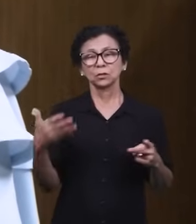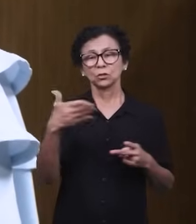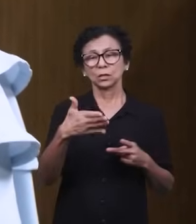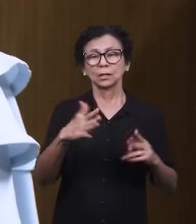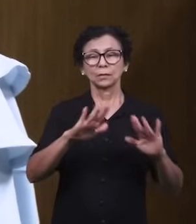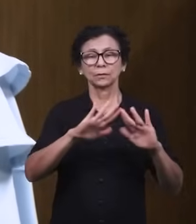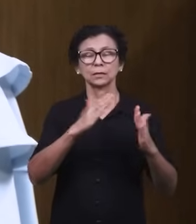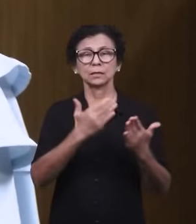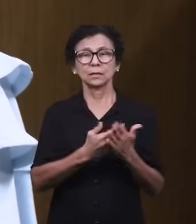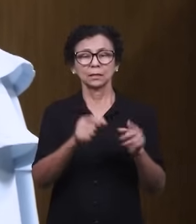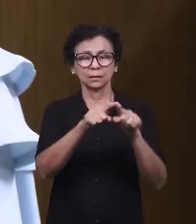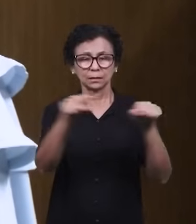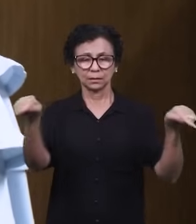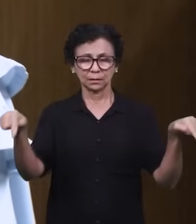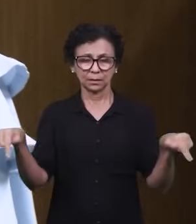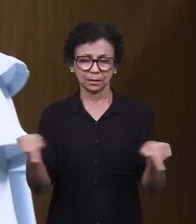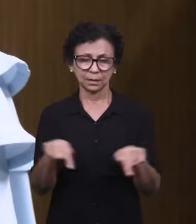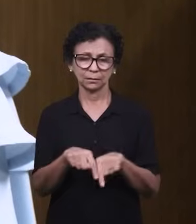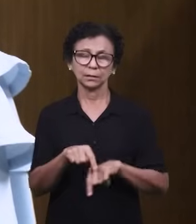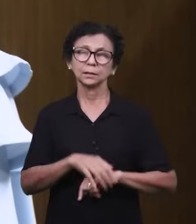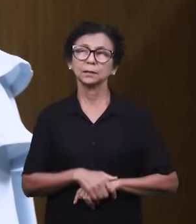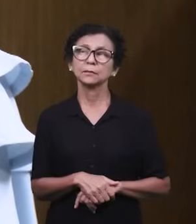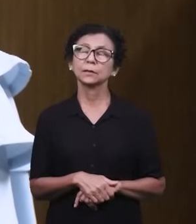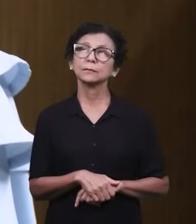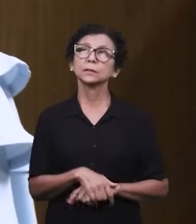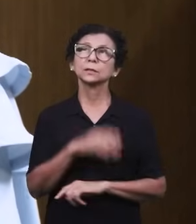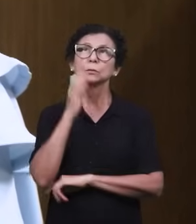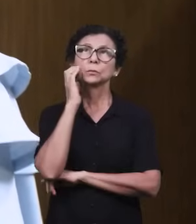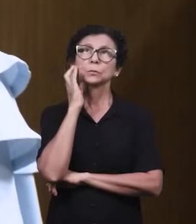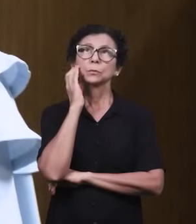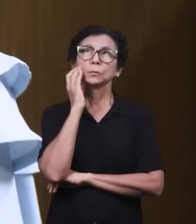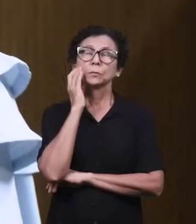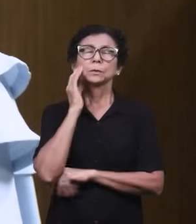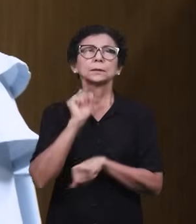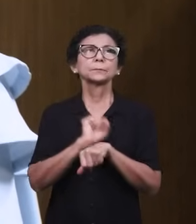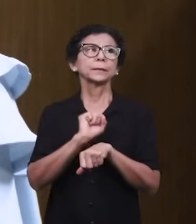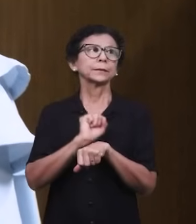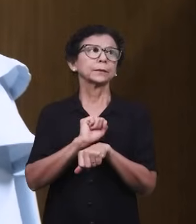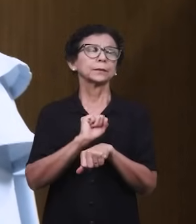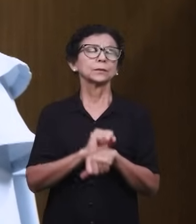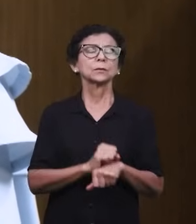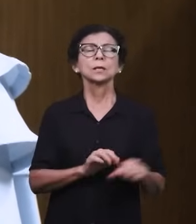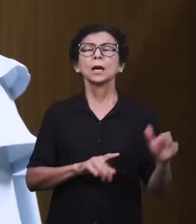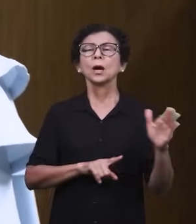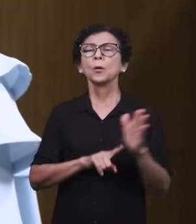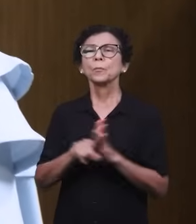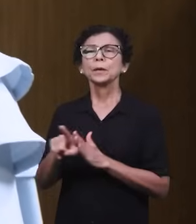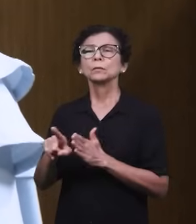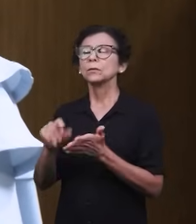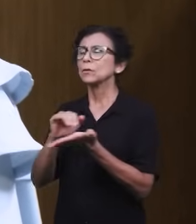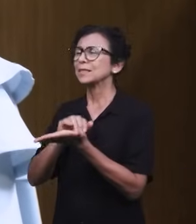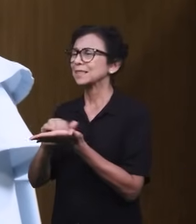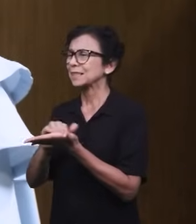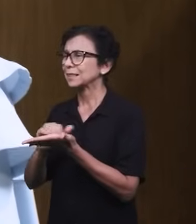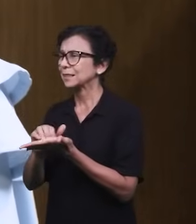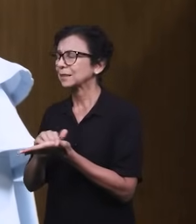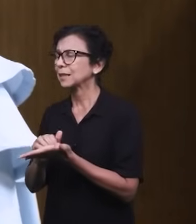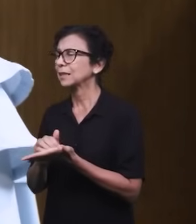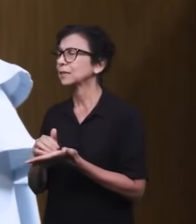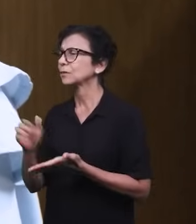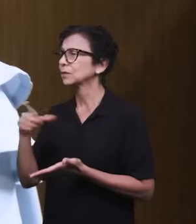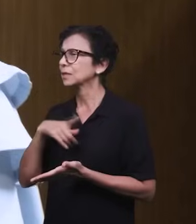desenvolver e foi um pedido nosso. E, de fato, a professora Jane se empenha muito